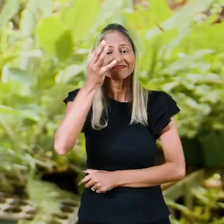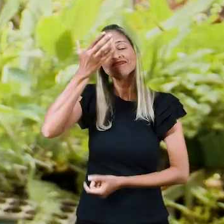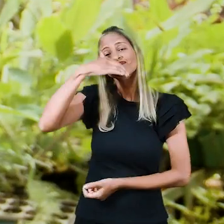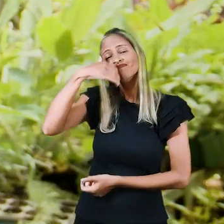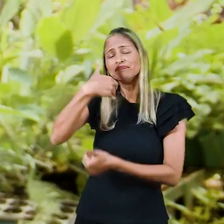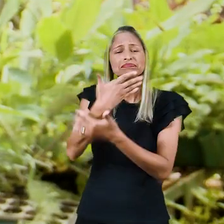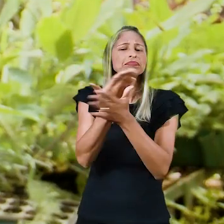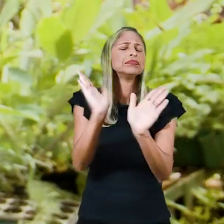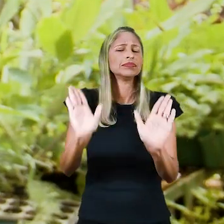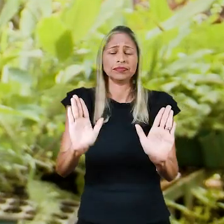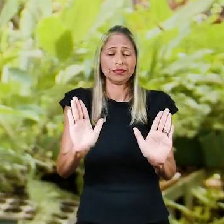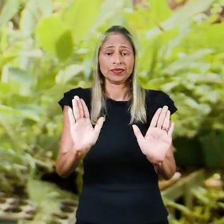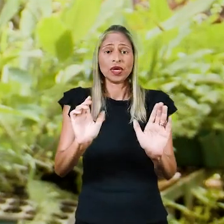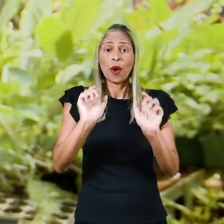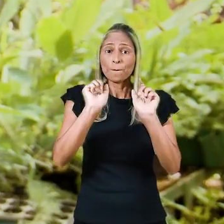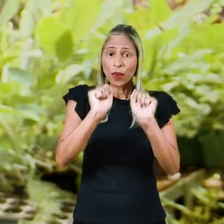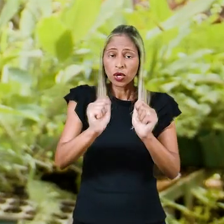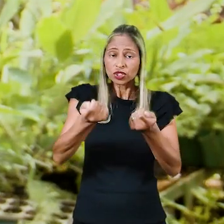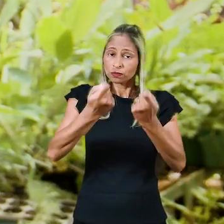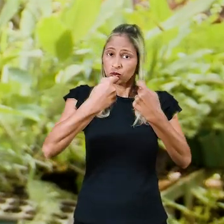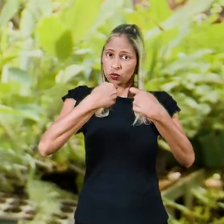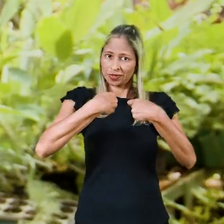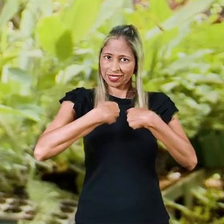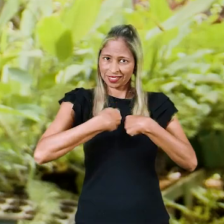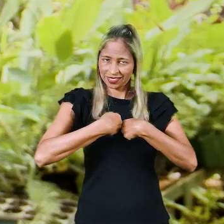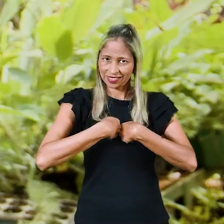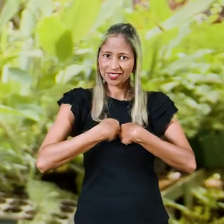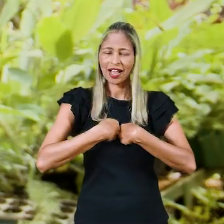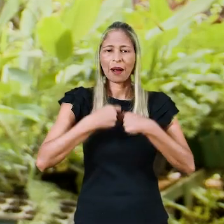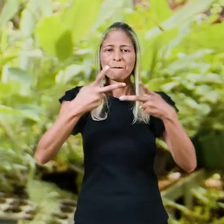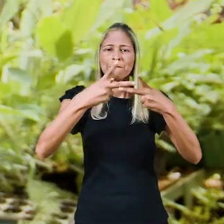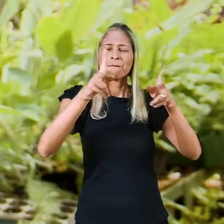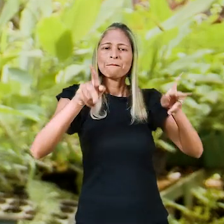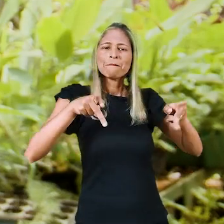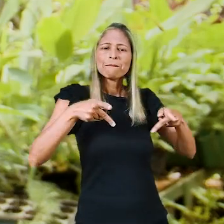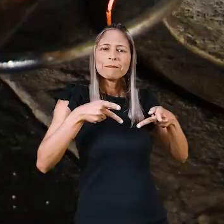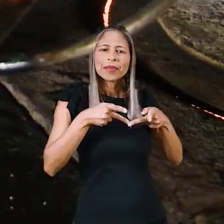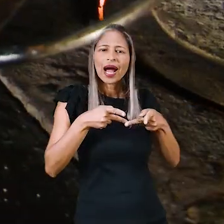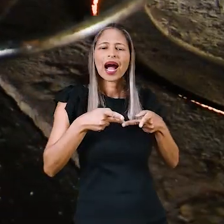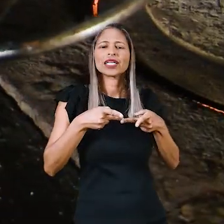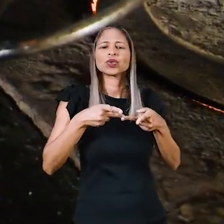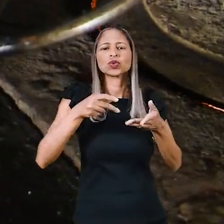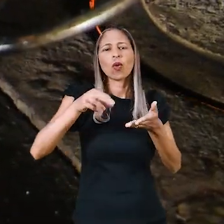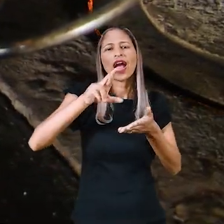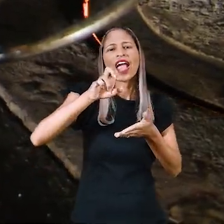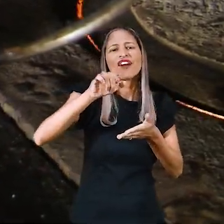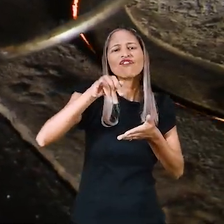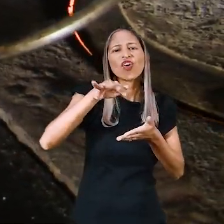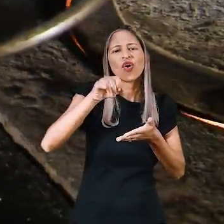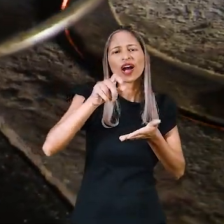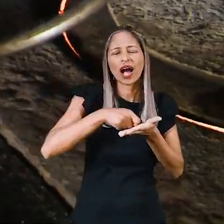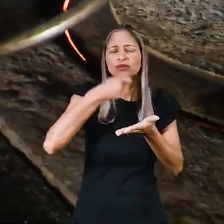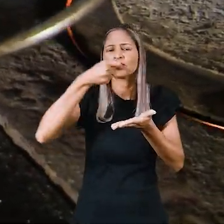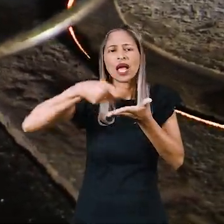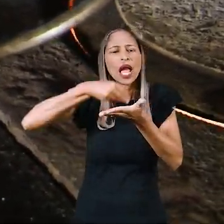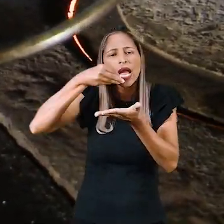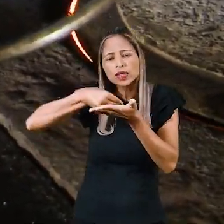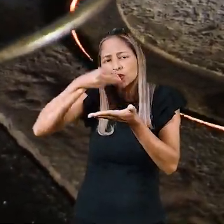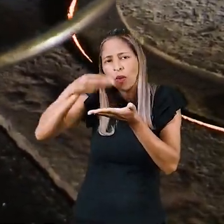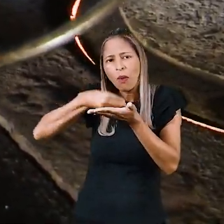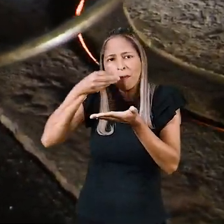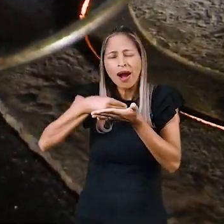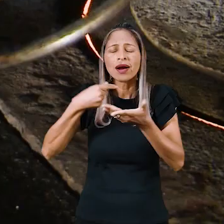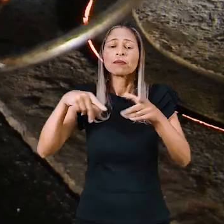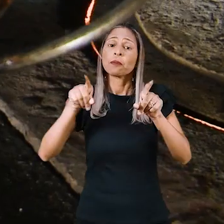a flor ou o fruto, elas podem nos proporcionar pratos como refogados,